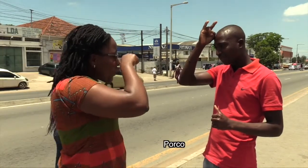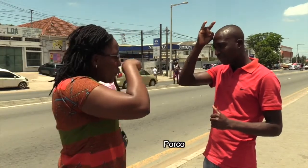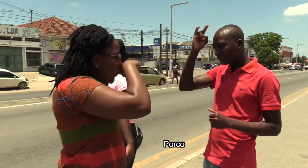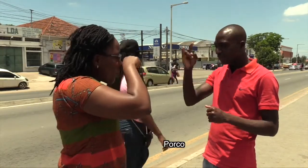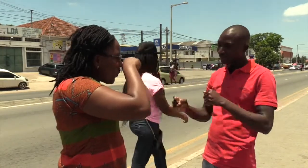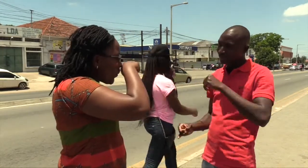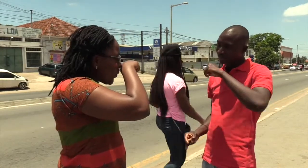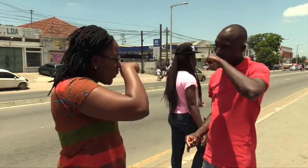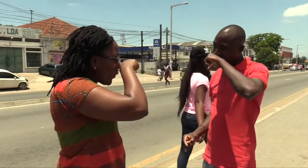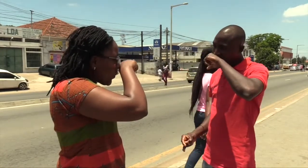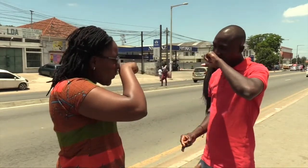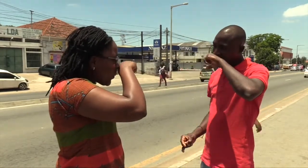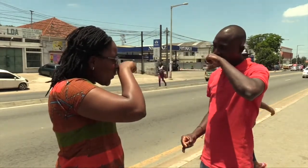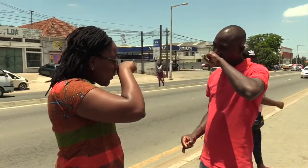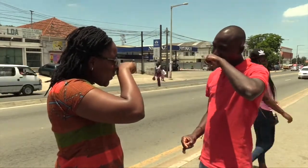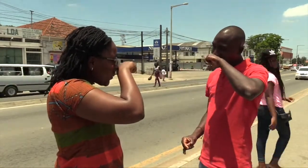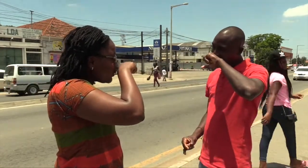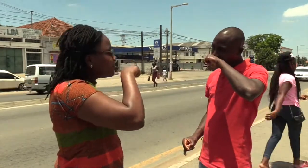Porco.